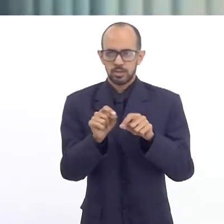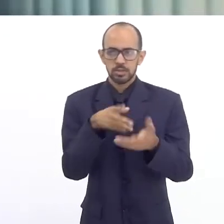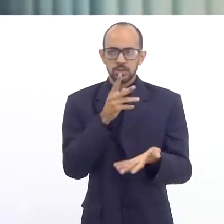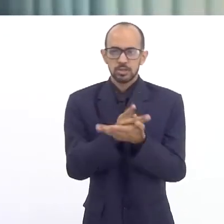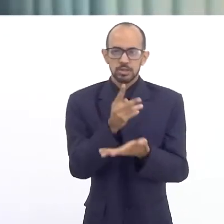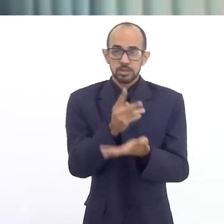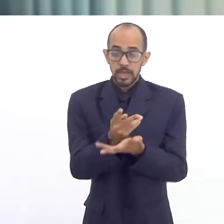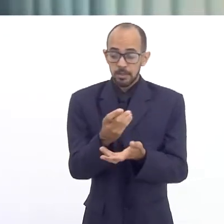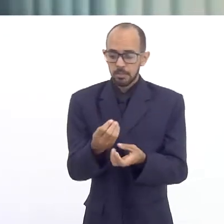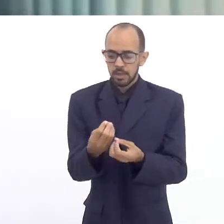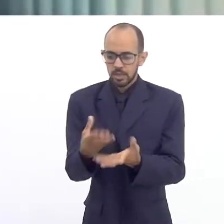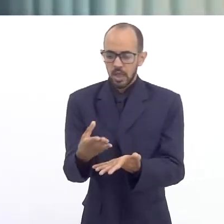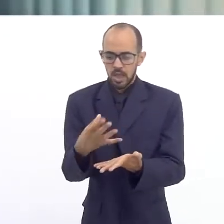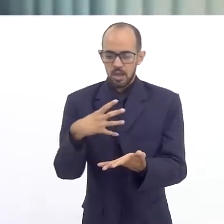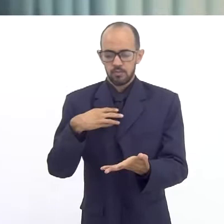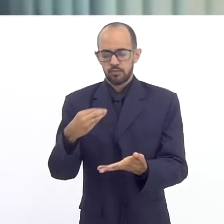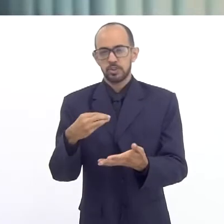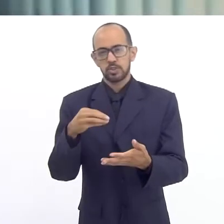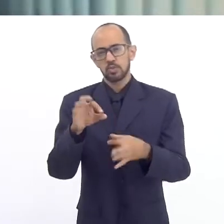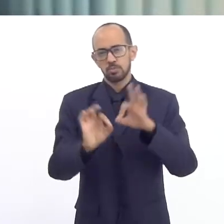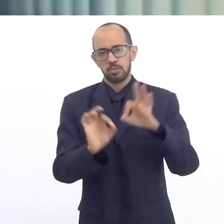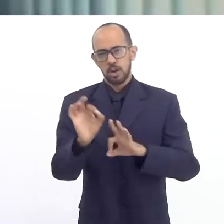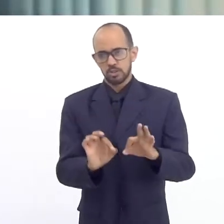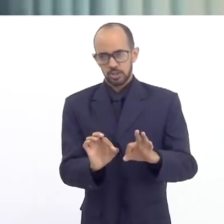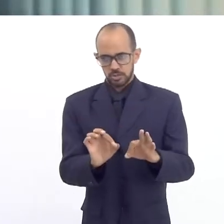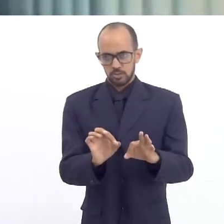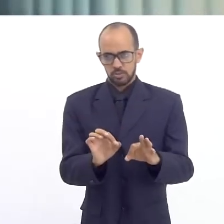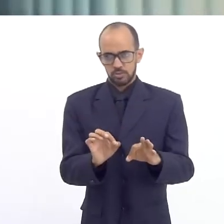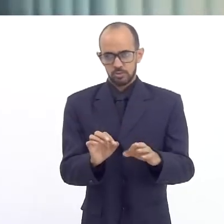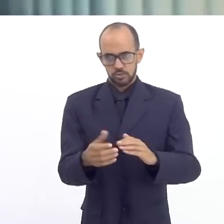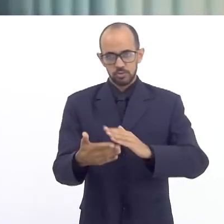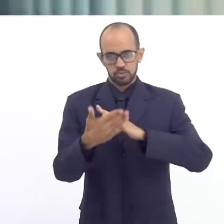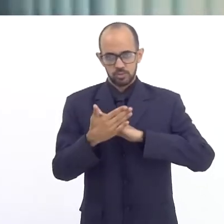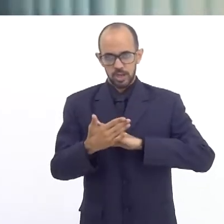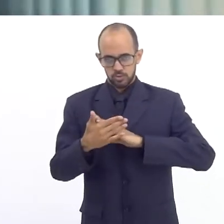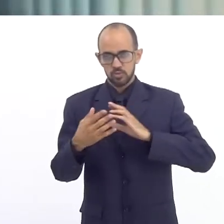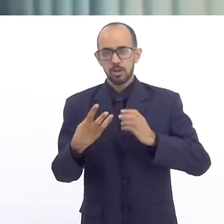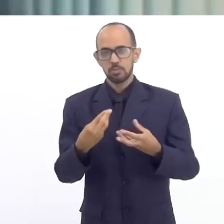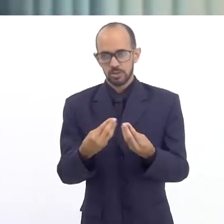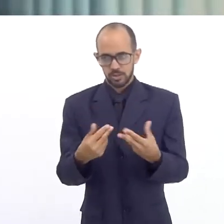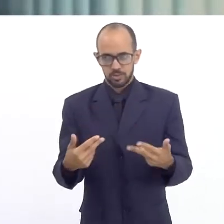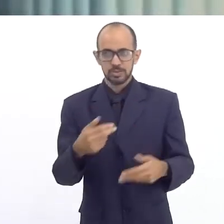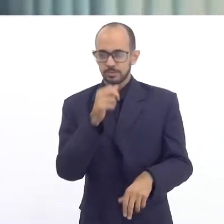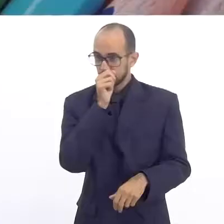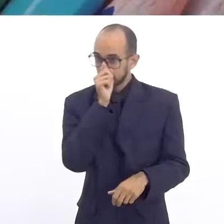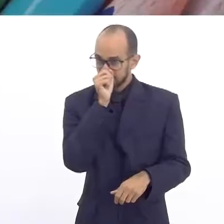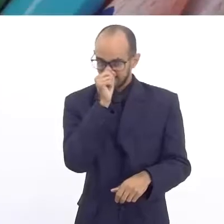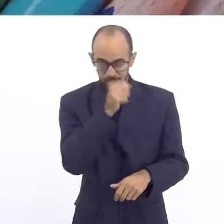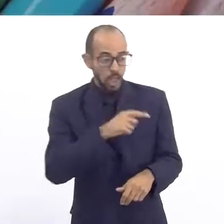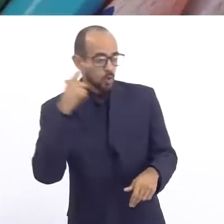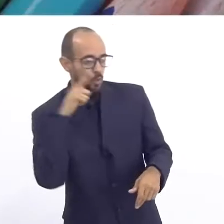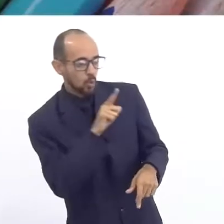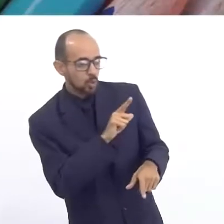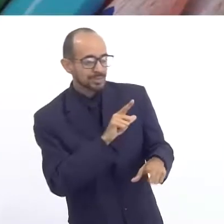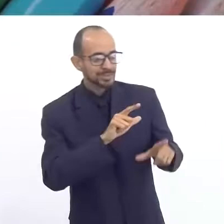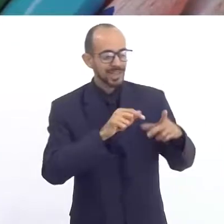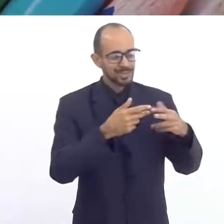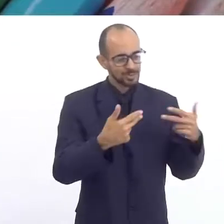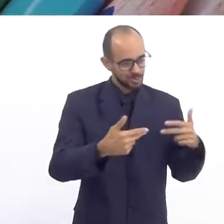sempre dê um pouquinho isso para os nossos filhos, um projeto. Isso ajuda muito. A